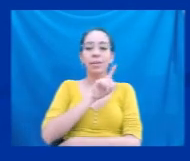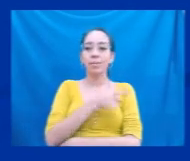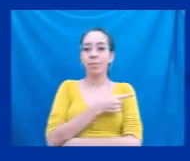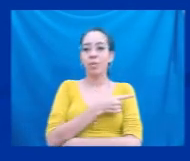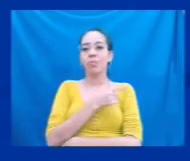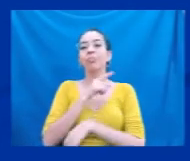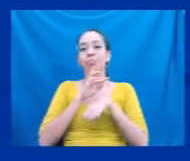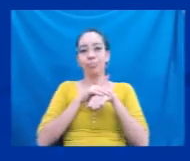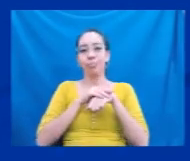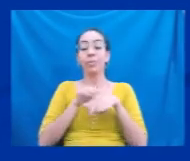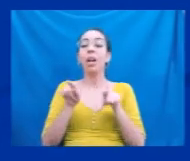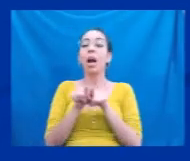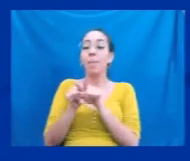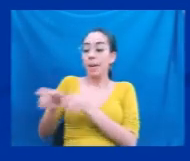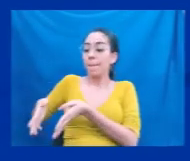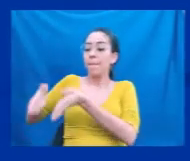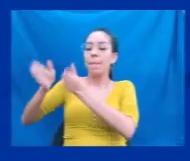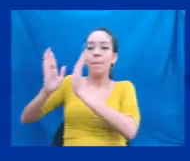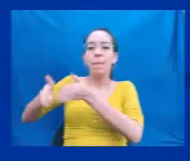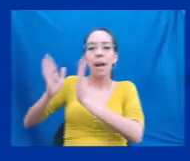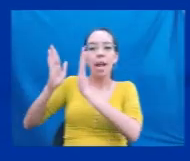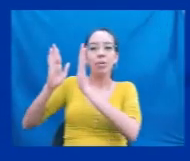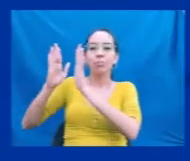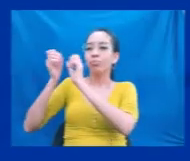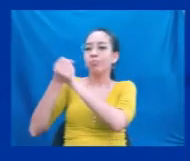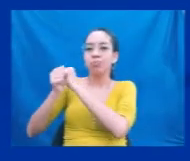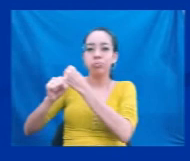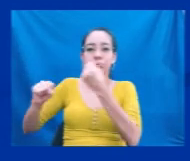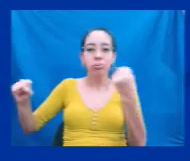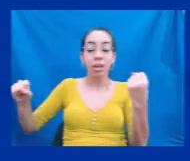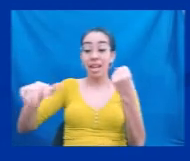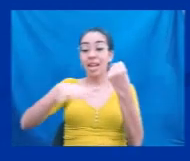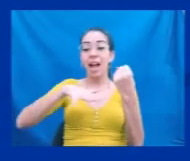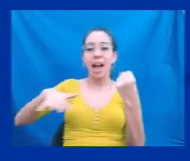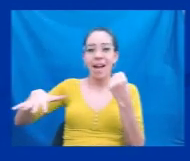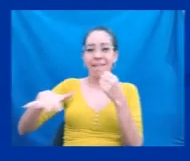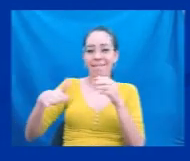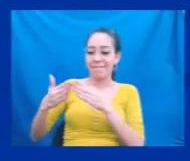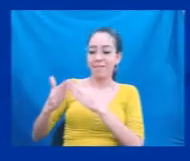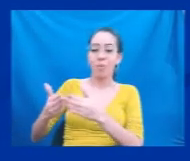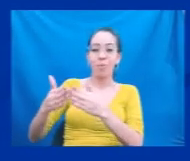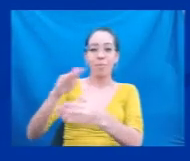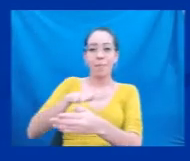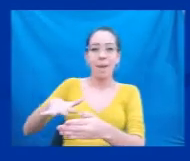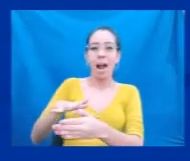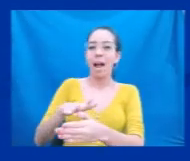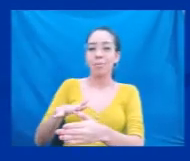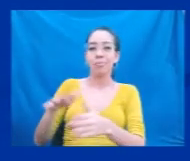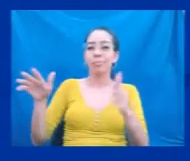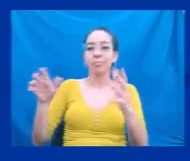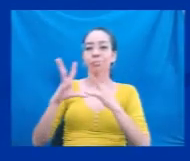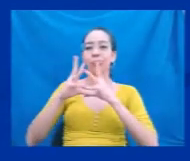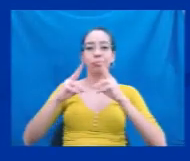foram destruídos e a área portuária foi devastada. Então, vocês vejam, né, essa imagem aqui da época, vocês